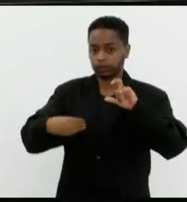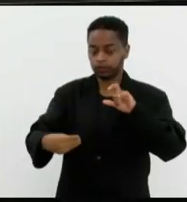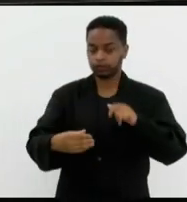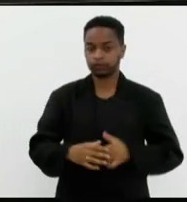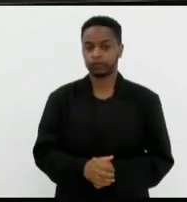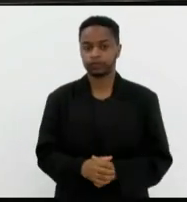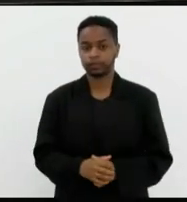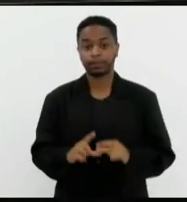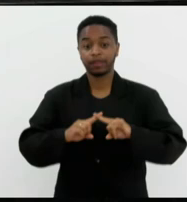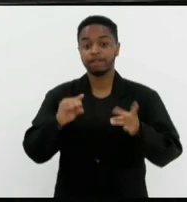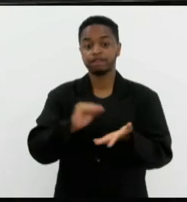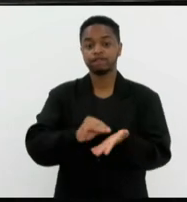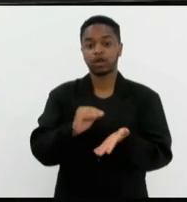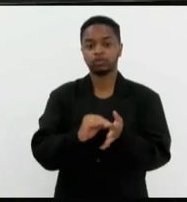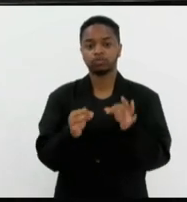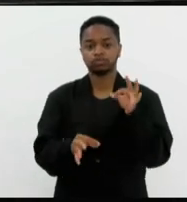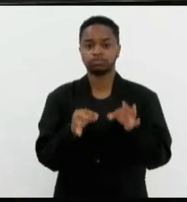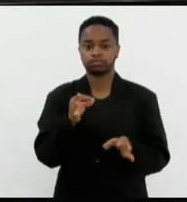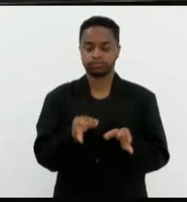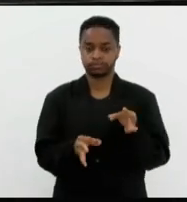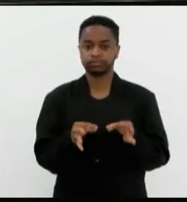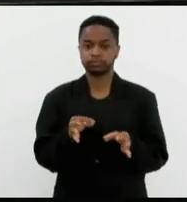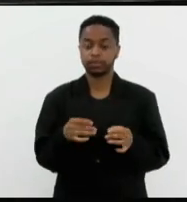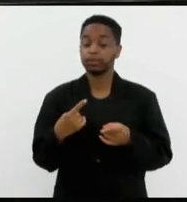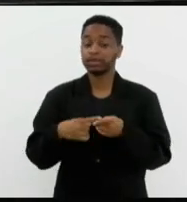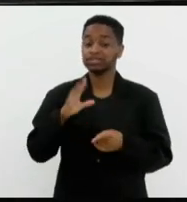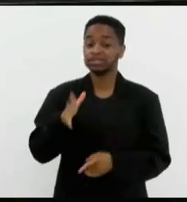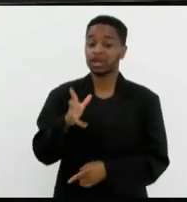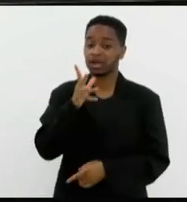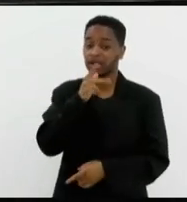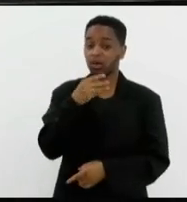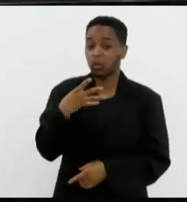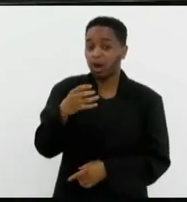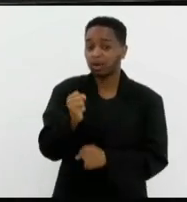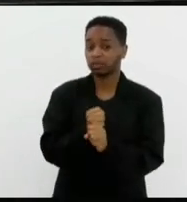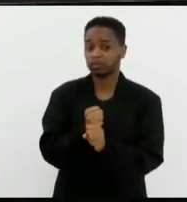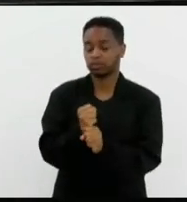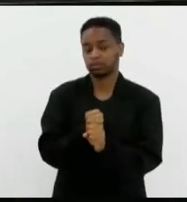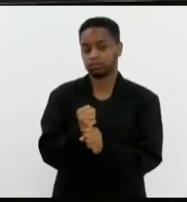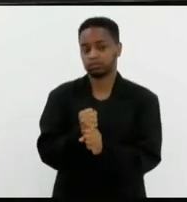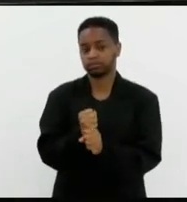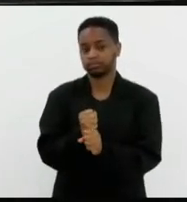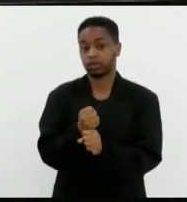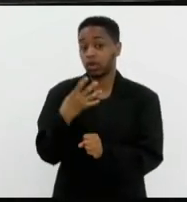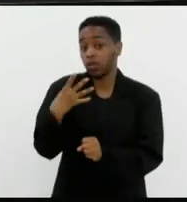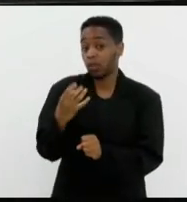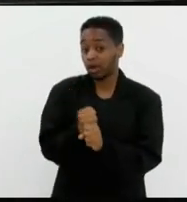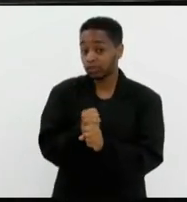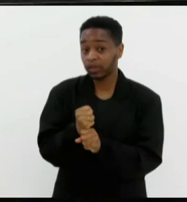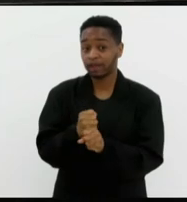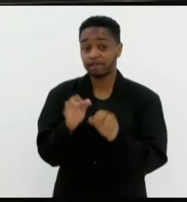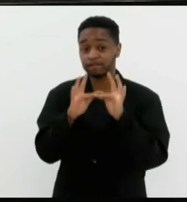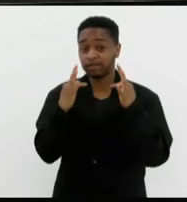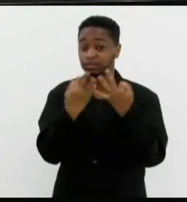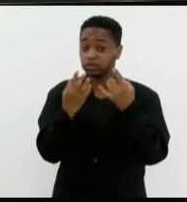sem justiça. São 4 anos. E 4 anos que a família chora